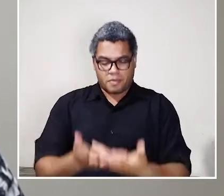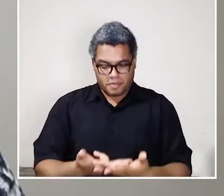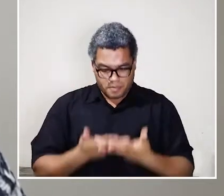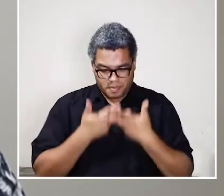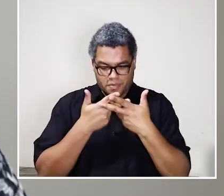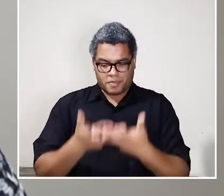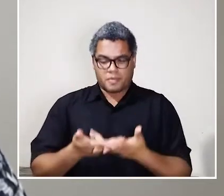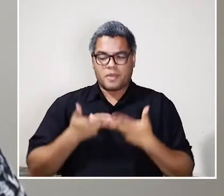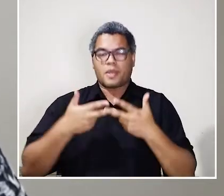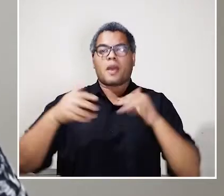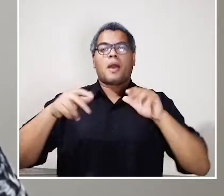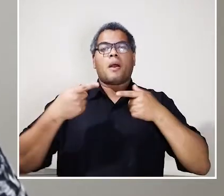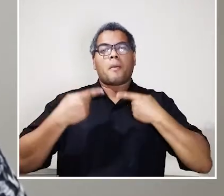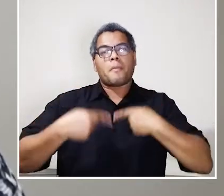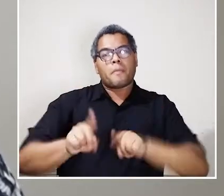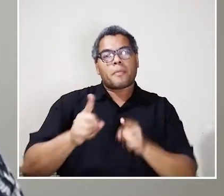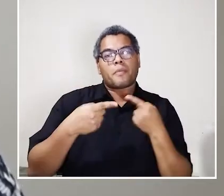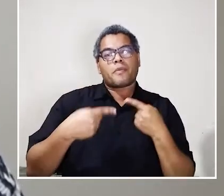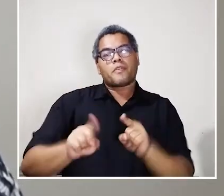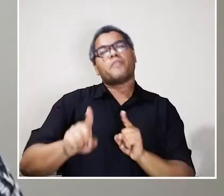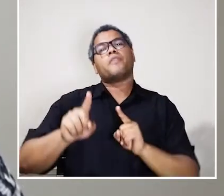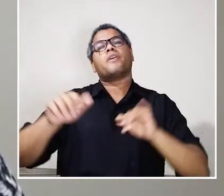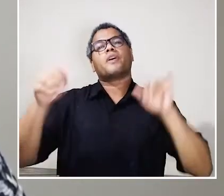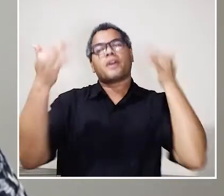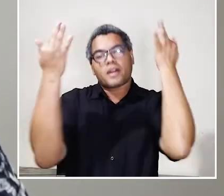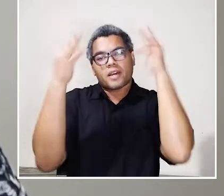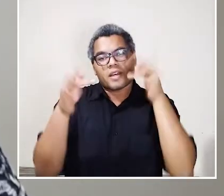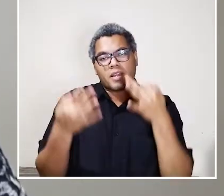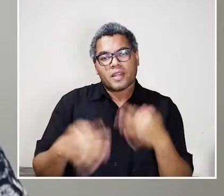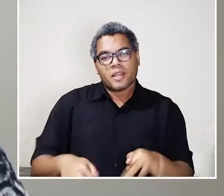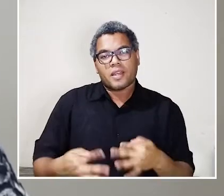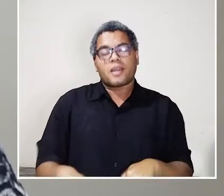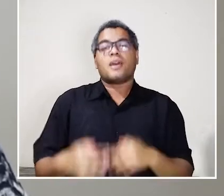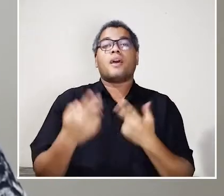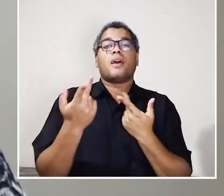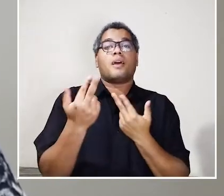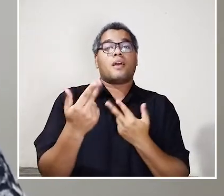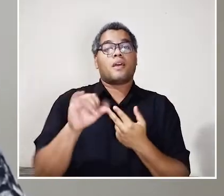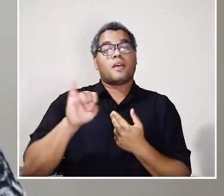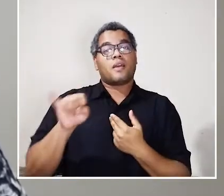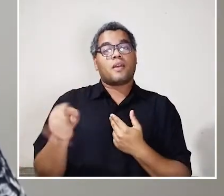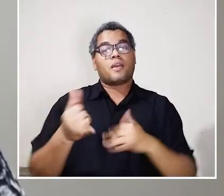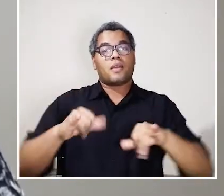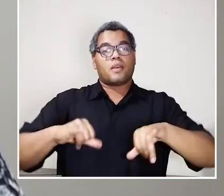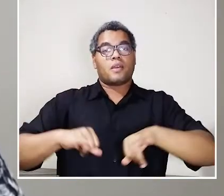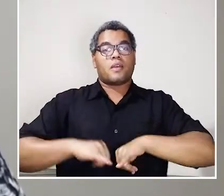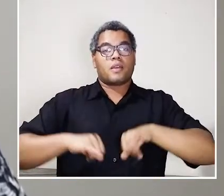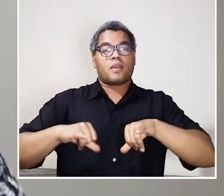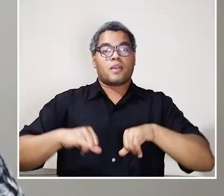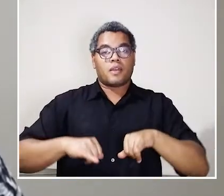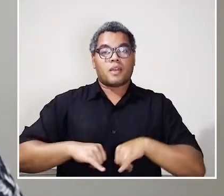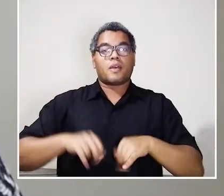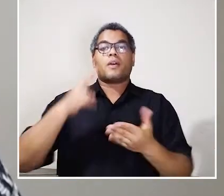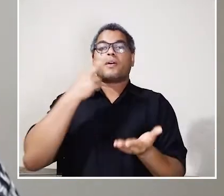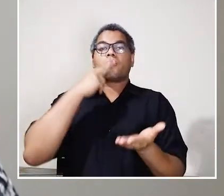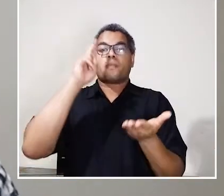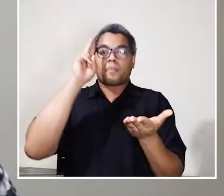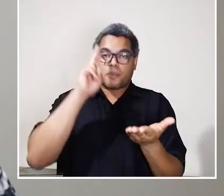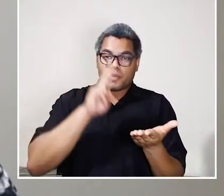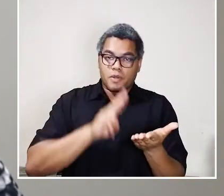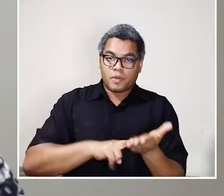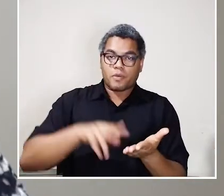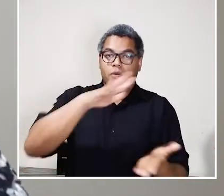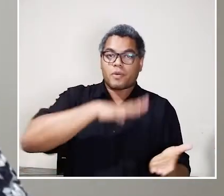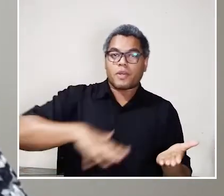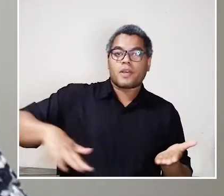paciência gerada em meio à dor, como no caso de Jó, que deixou a sua marca em meio ao sofrimento.